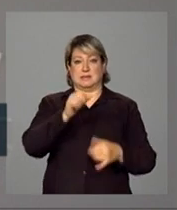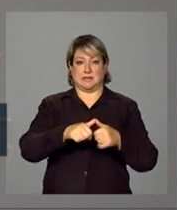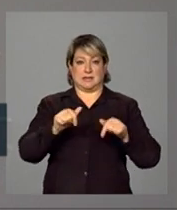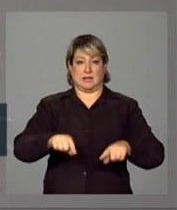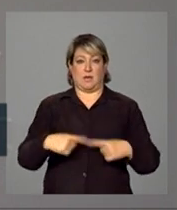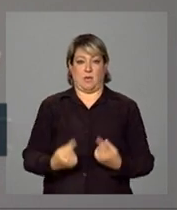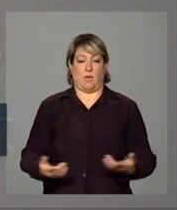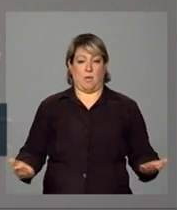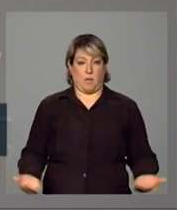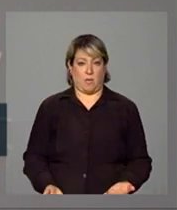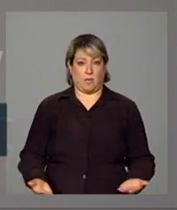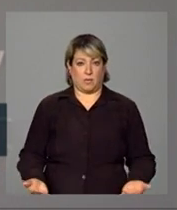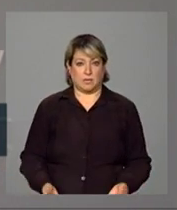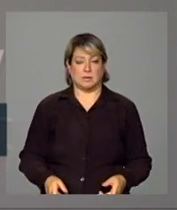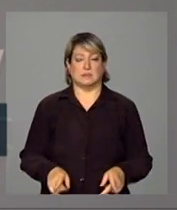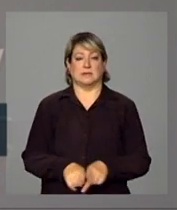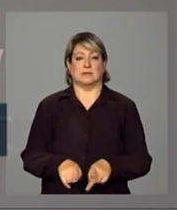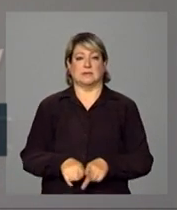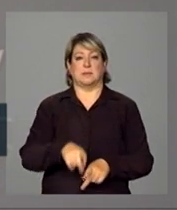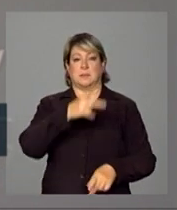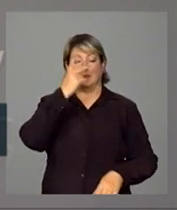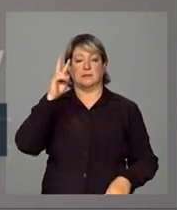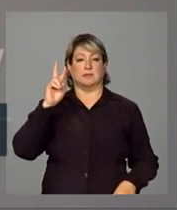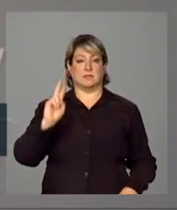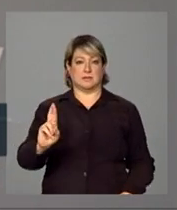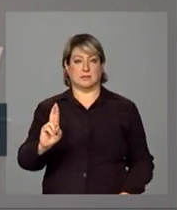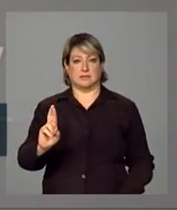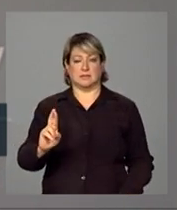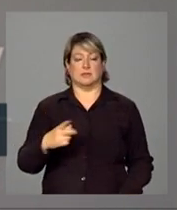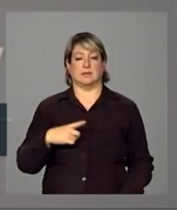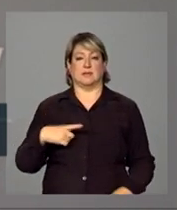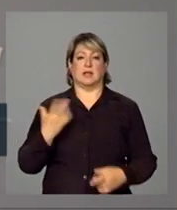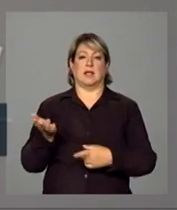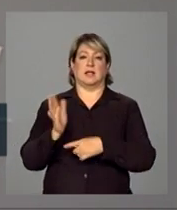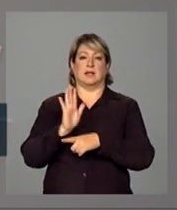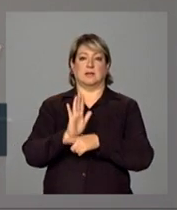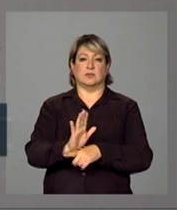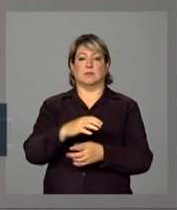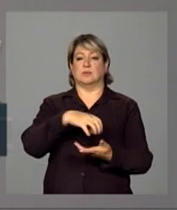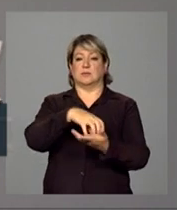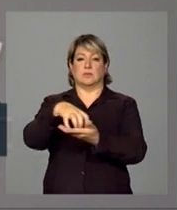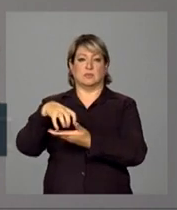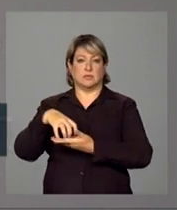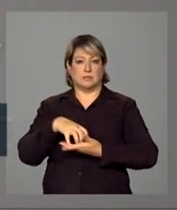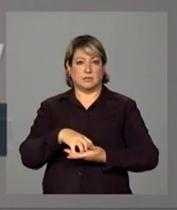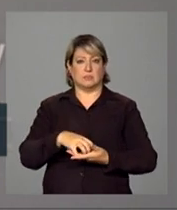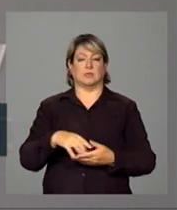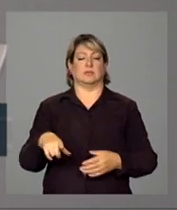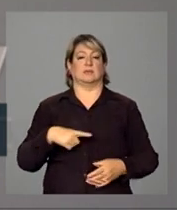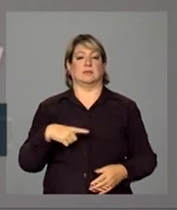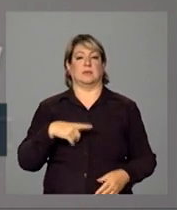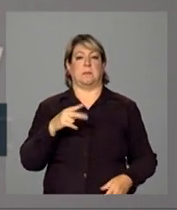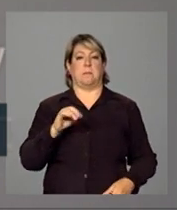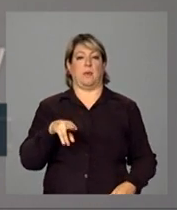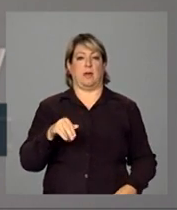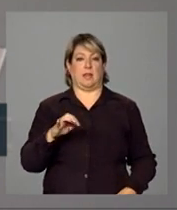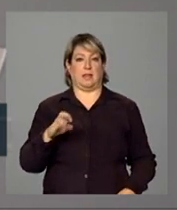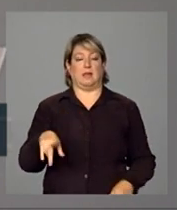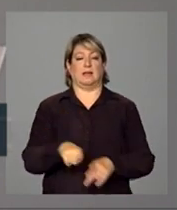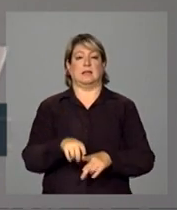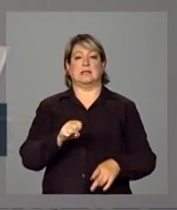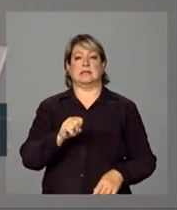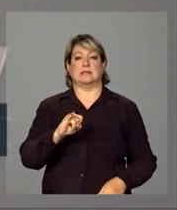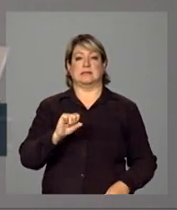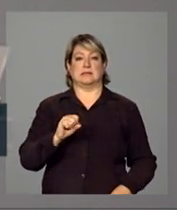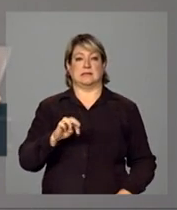presentes, senhores representantes de entidades que apoiam o Pronatec, do Sistema S, dos Institutos Federais de